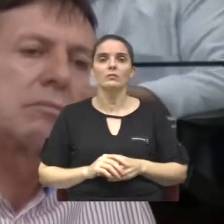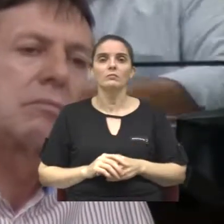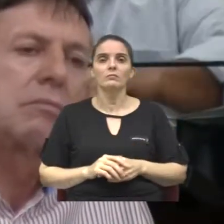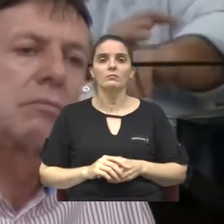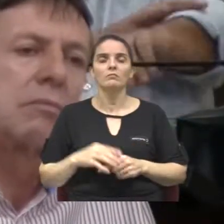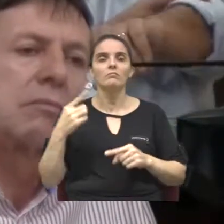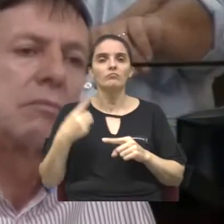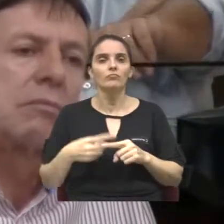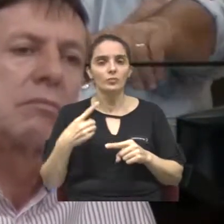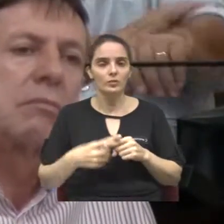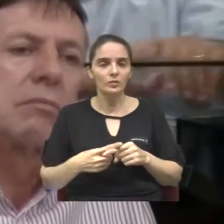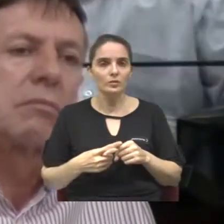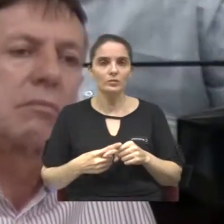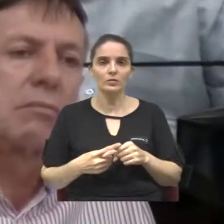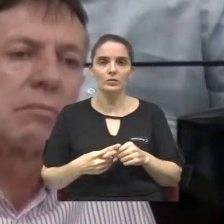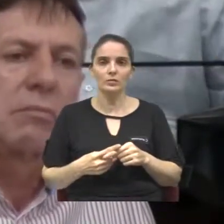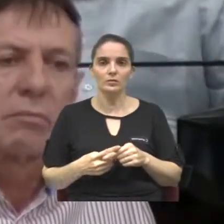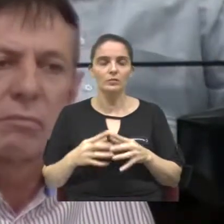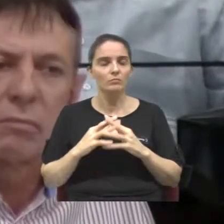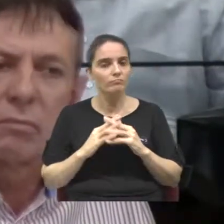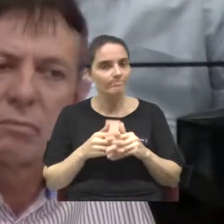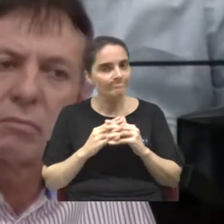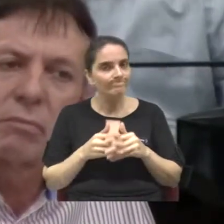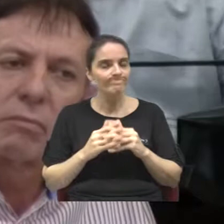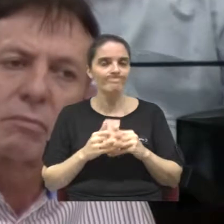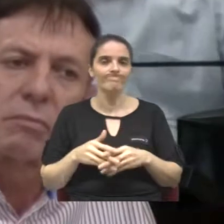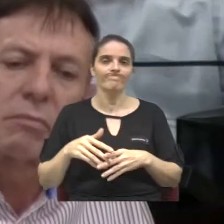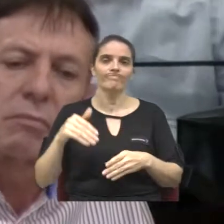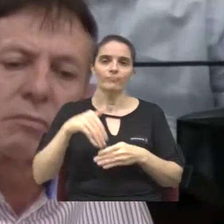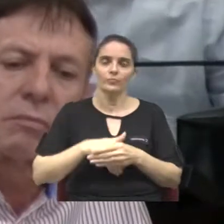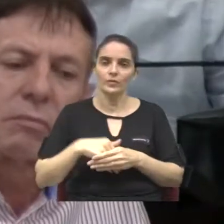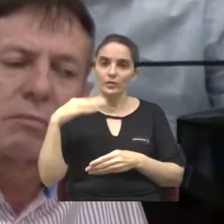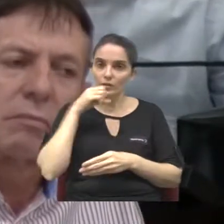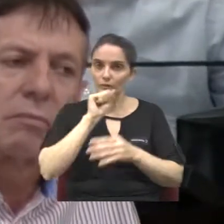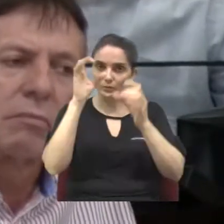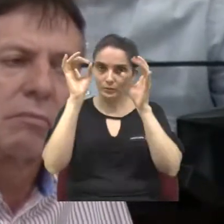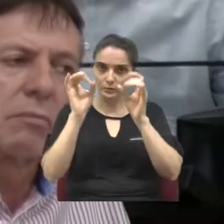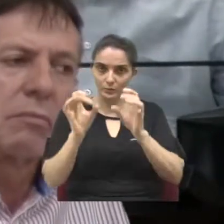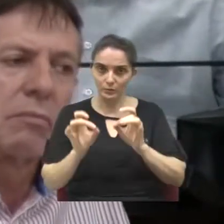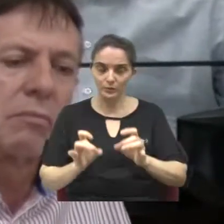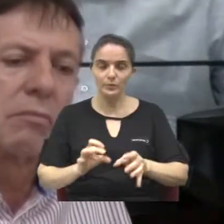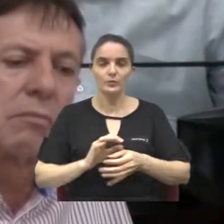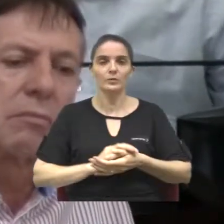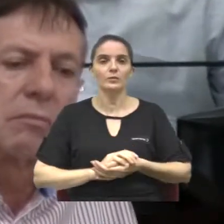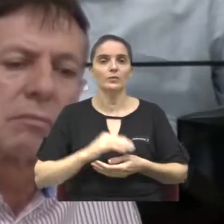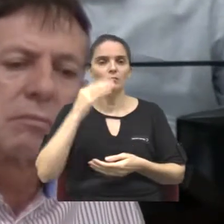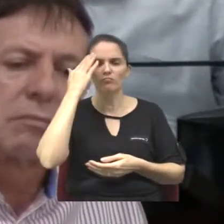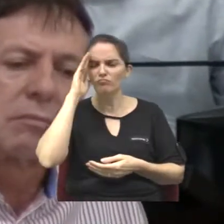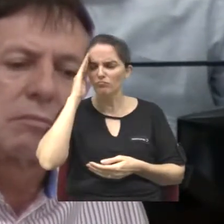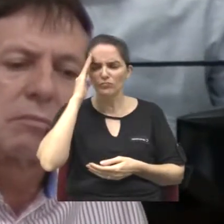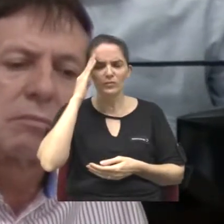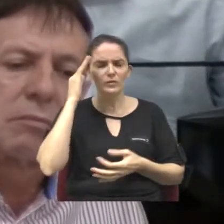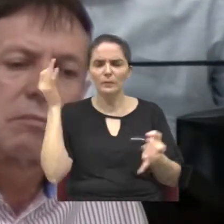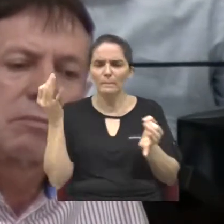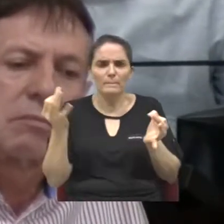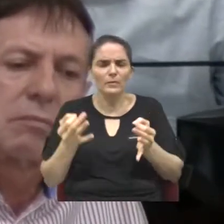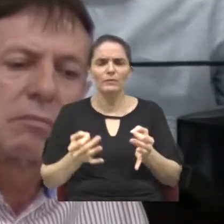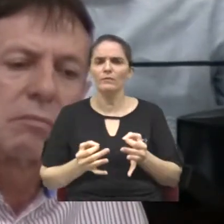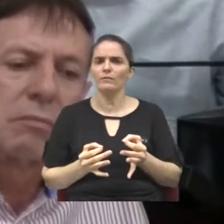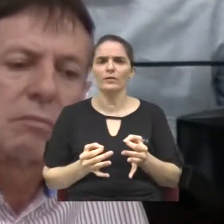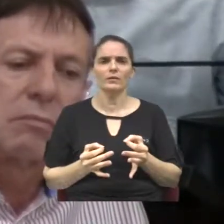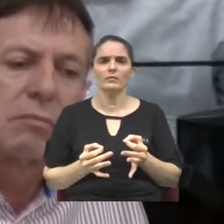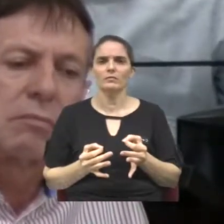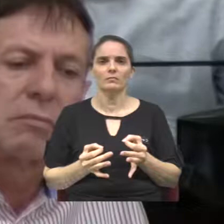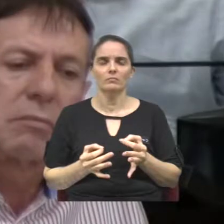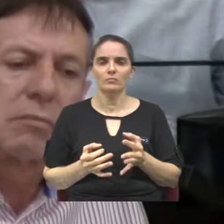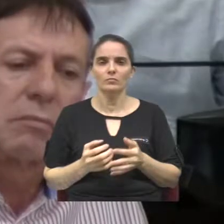sim, um pouco complicado votar regimes de urgência especial. Entendo perfeitamente e de maneira nenhuma